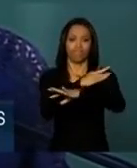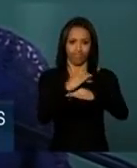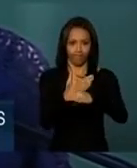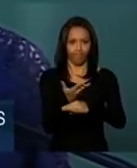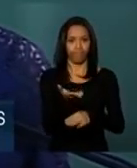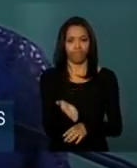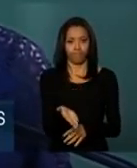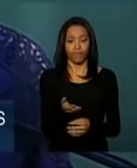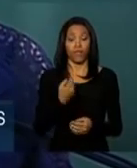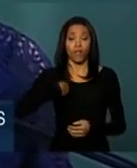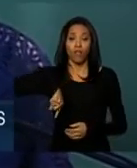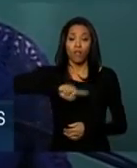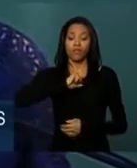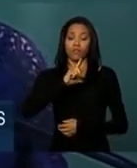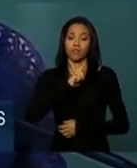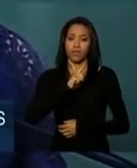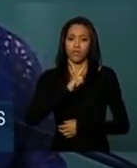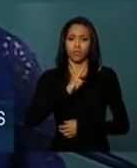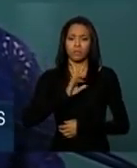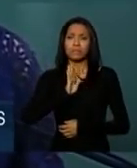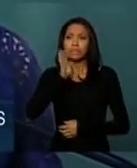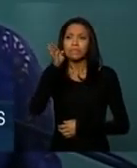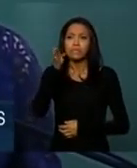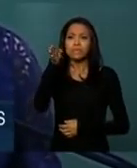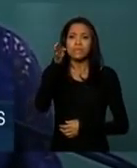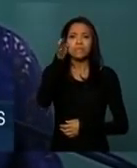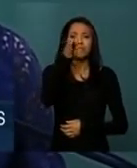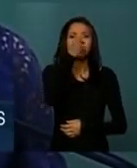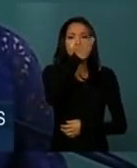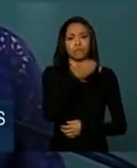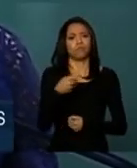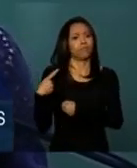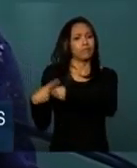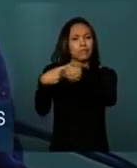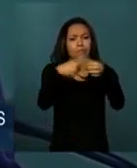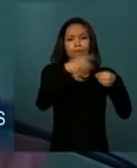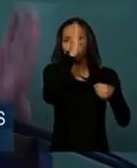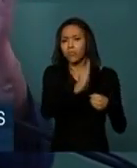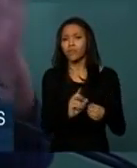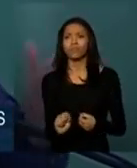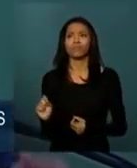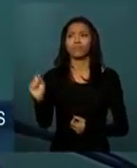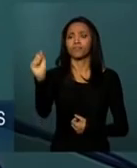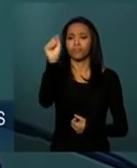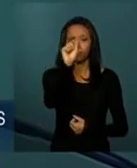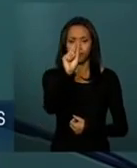temos ido em várias cidades do país e